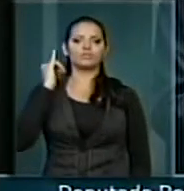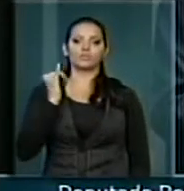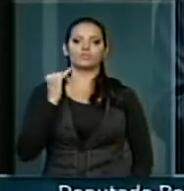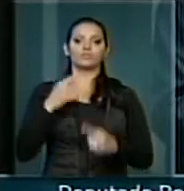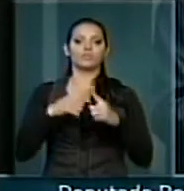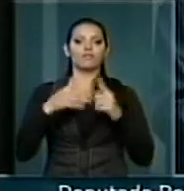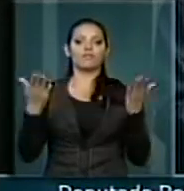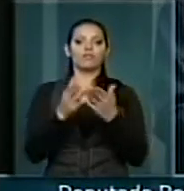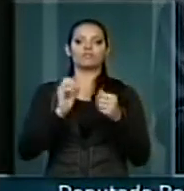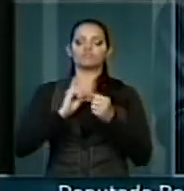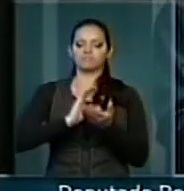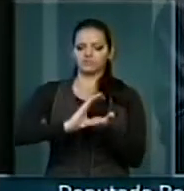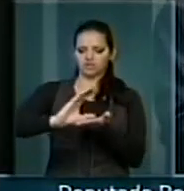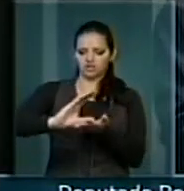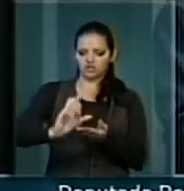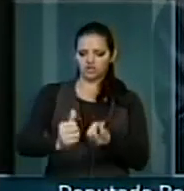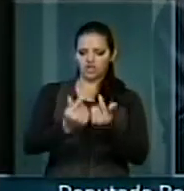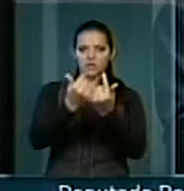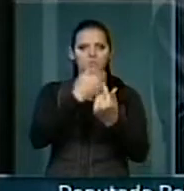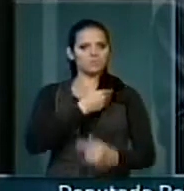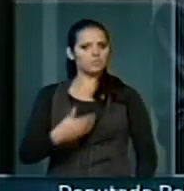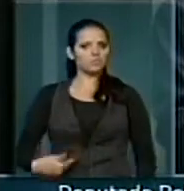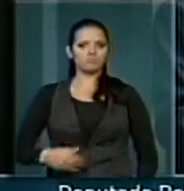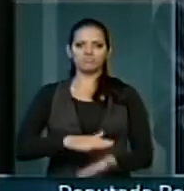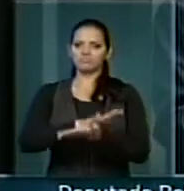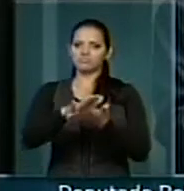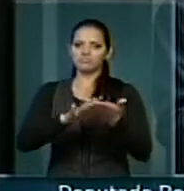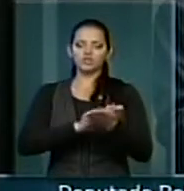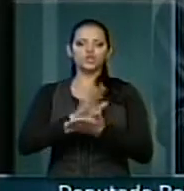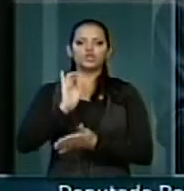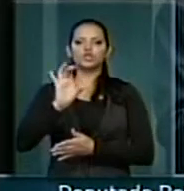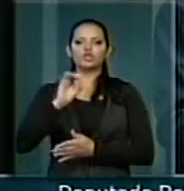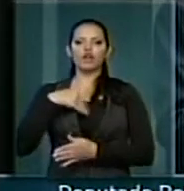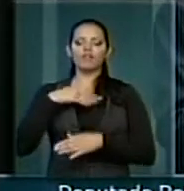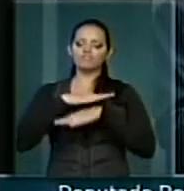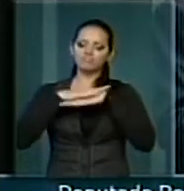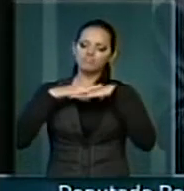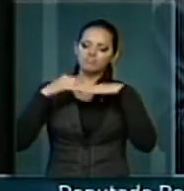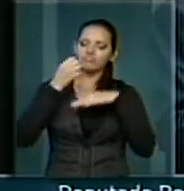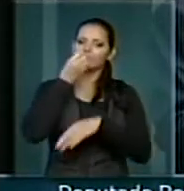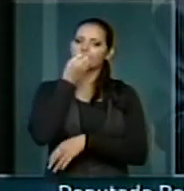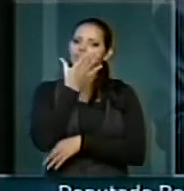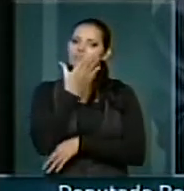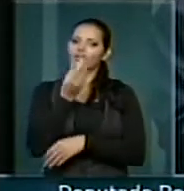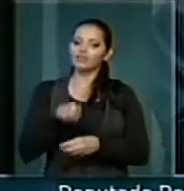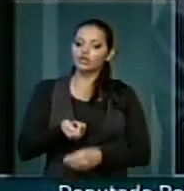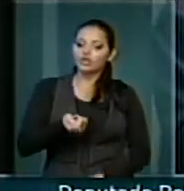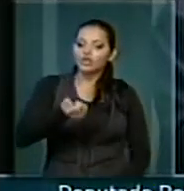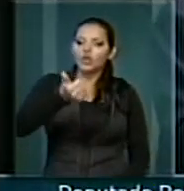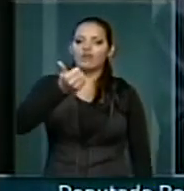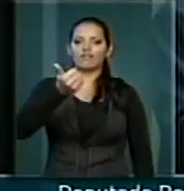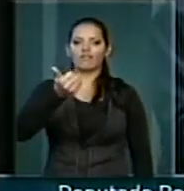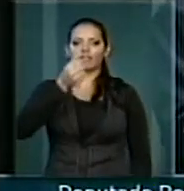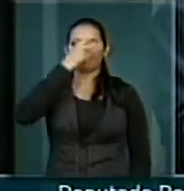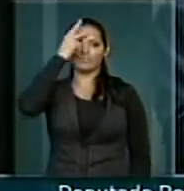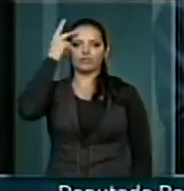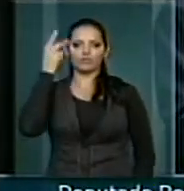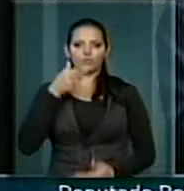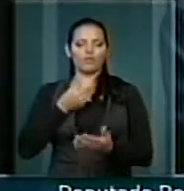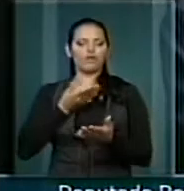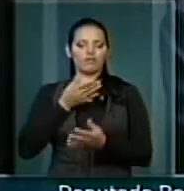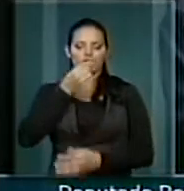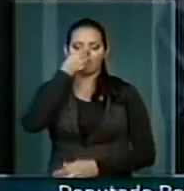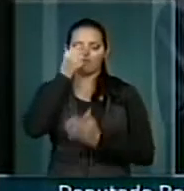o fazem sem recursos públicos, contando tão somente com as generosas doações de seus fiéis. Considero-me, no